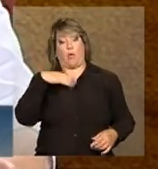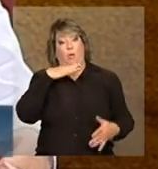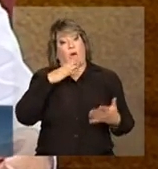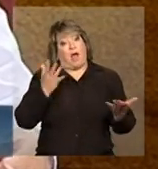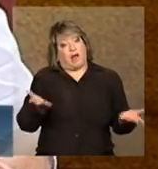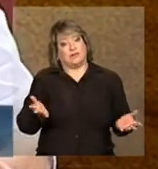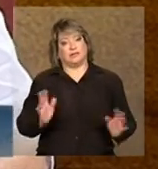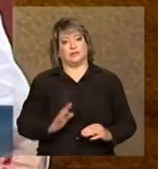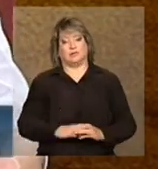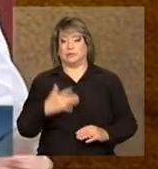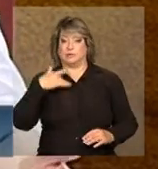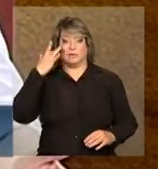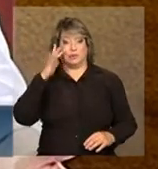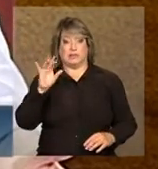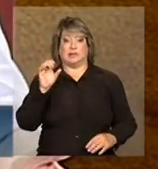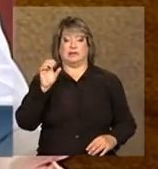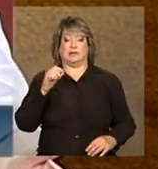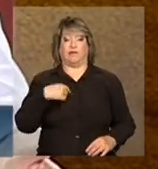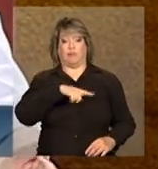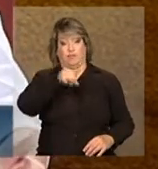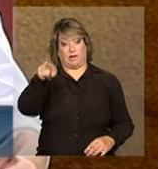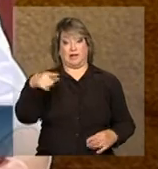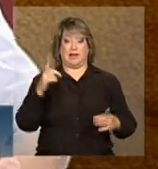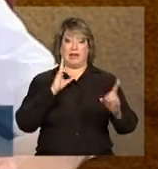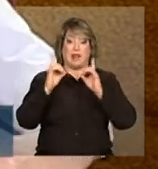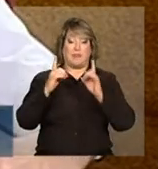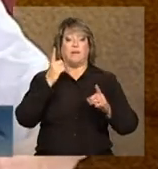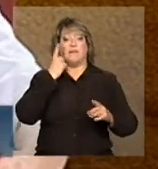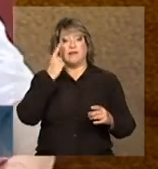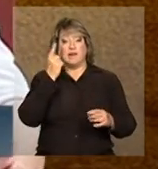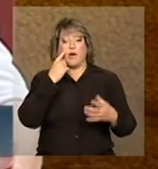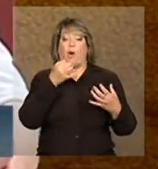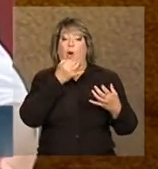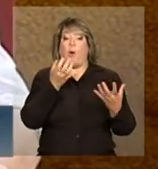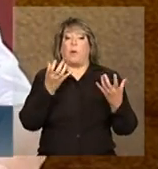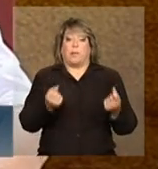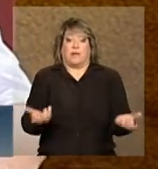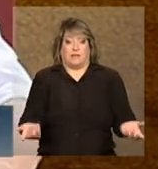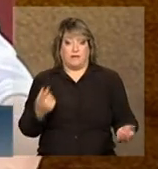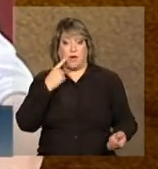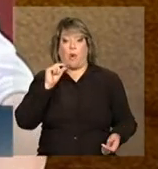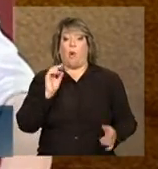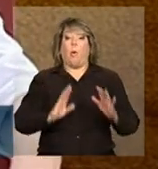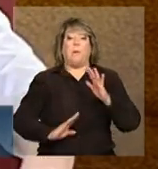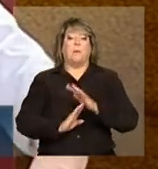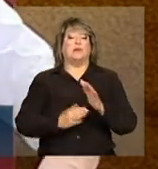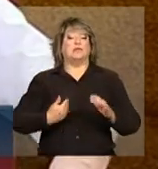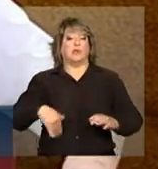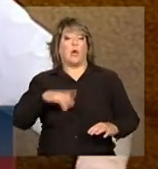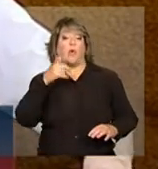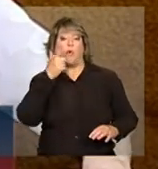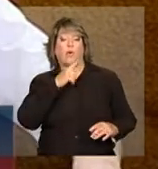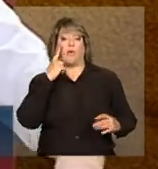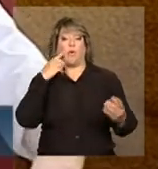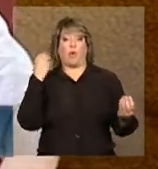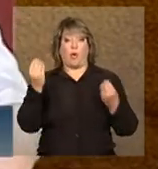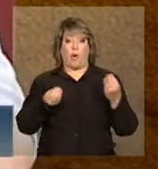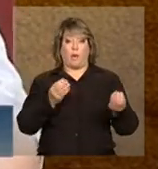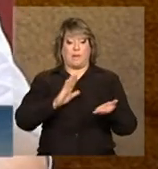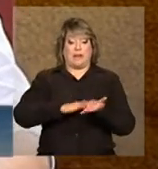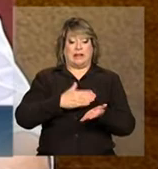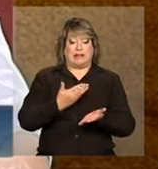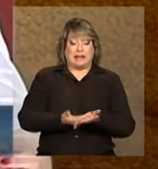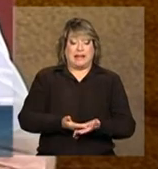sei, mas aí também você está aqui para debate, assim, o máximo que nós conseguimos traduzir a